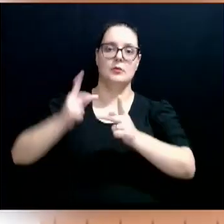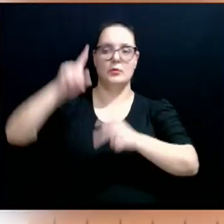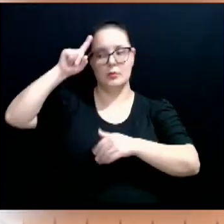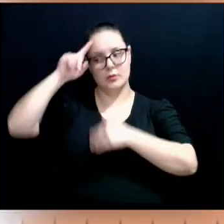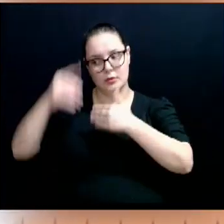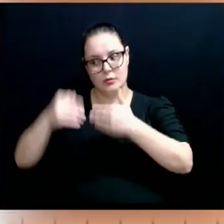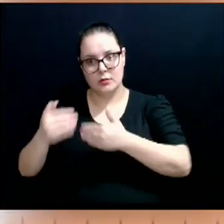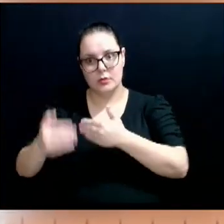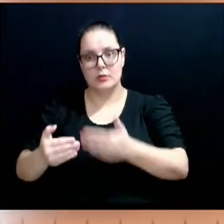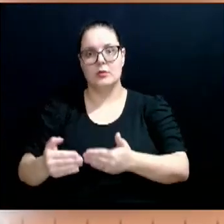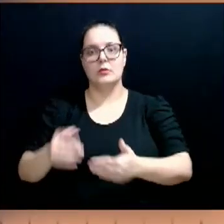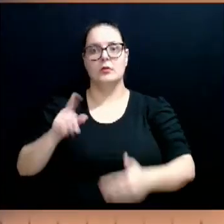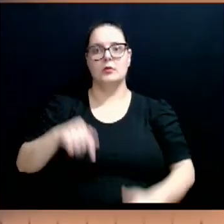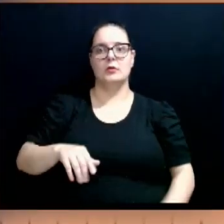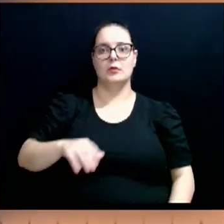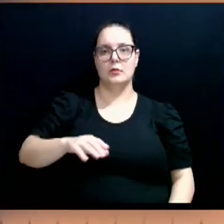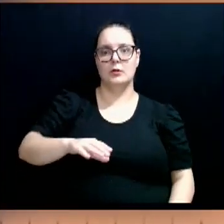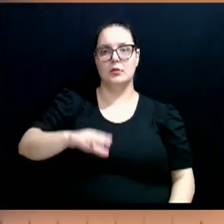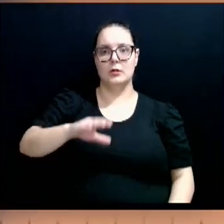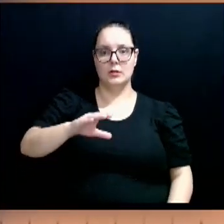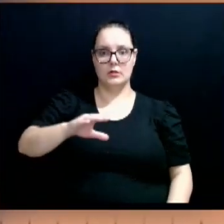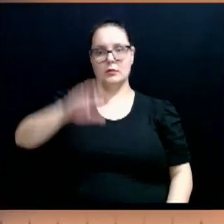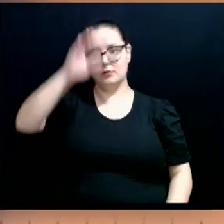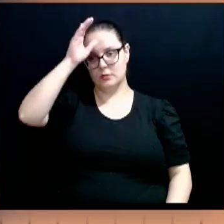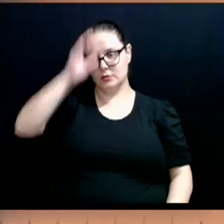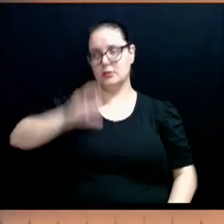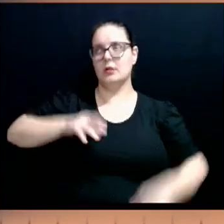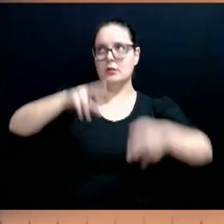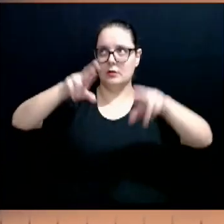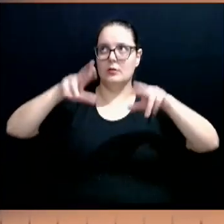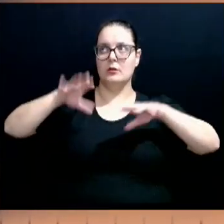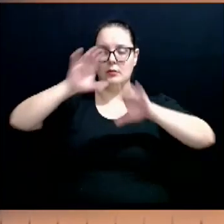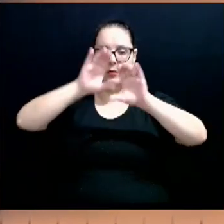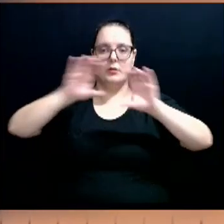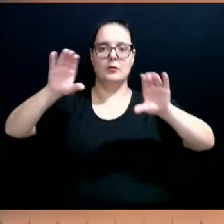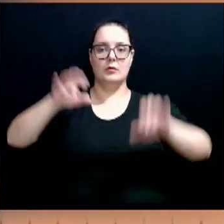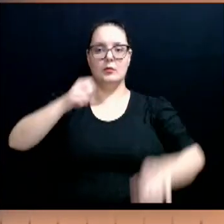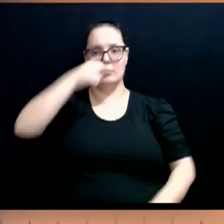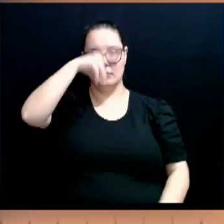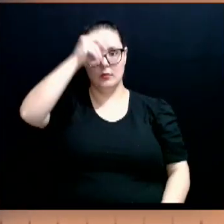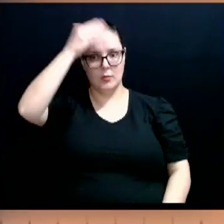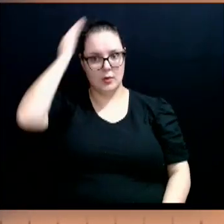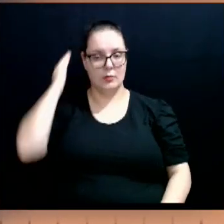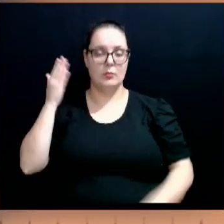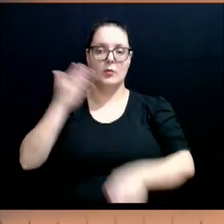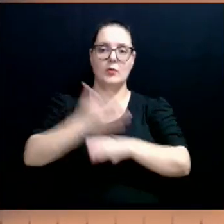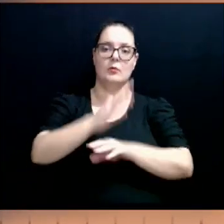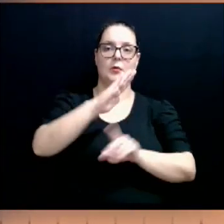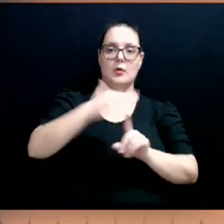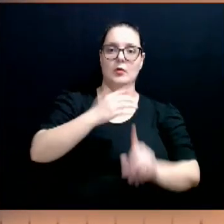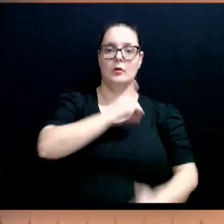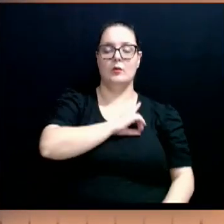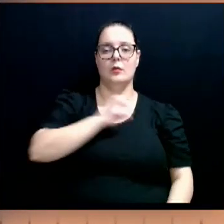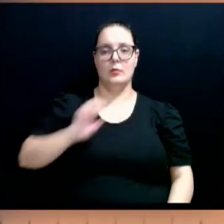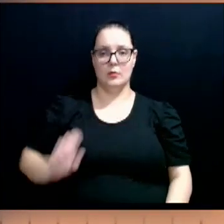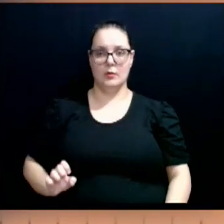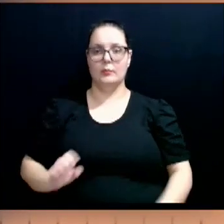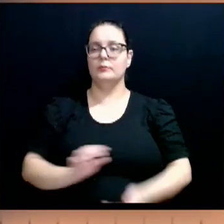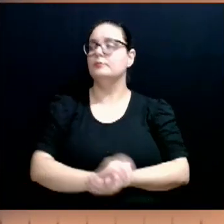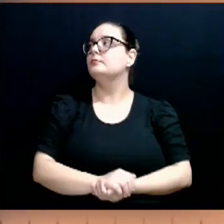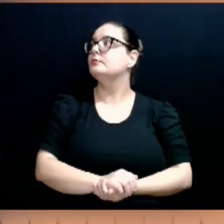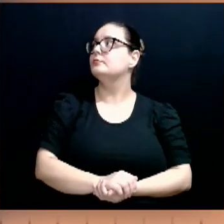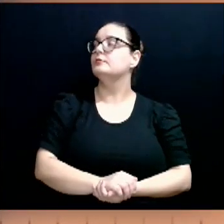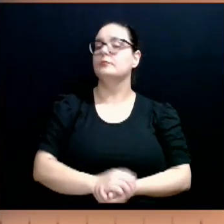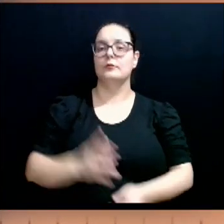que é cidadão do Reino dos Céus. O prefeito Dário Saad também participou da homenagem ao deputado estadual. É um dos políticos